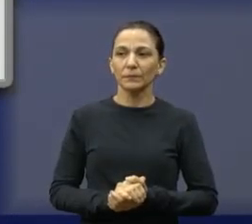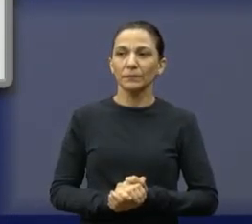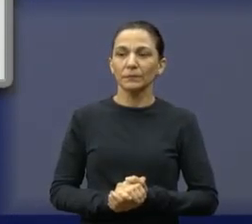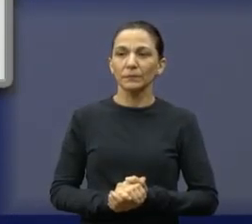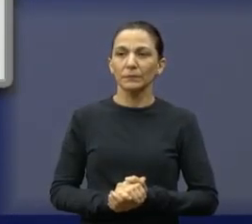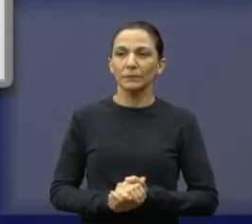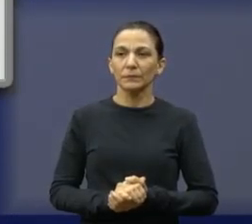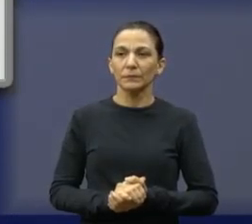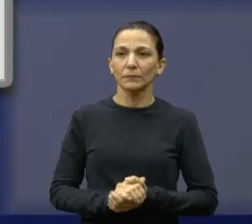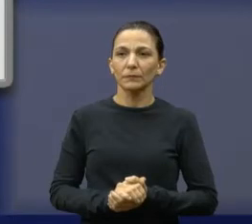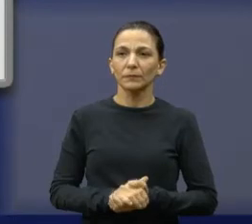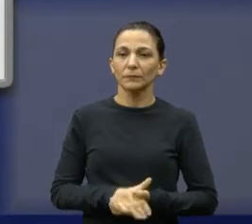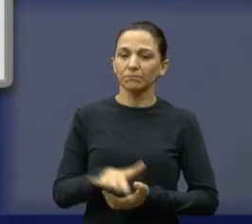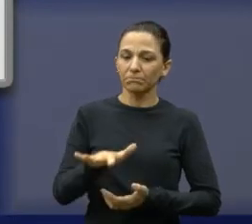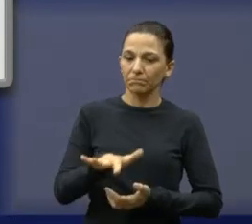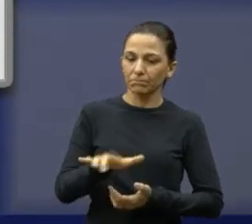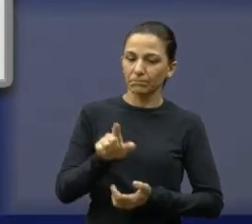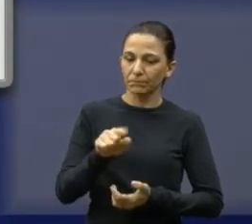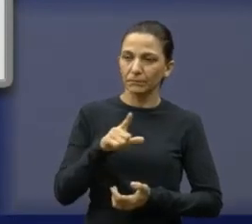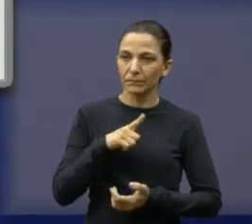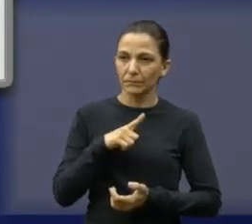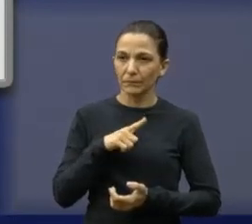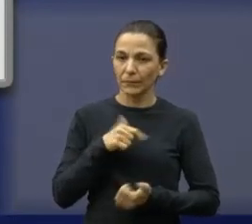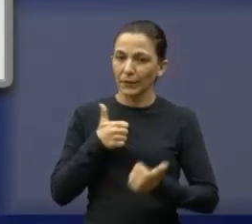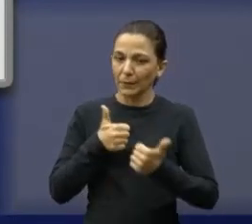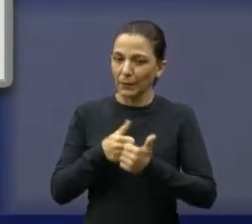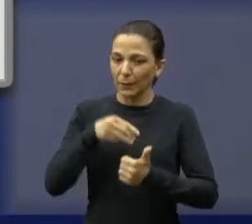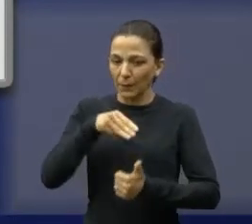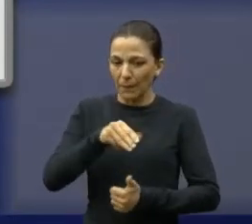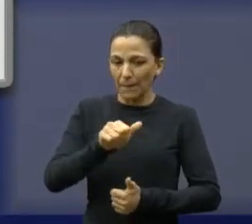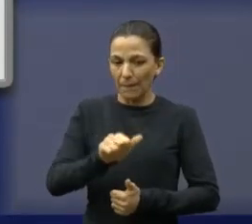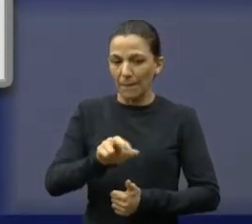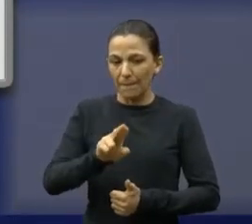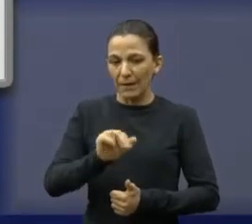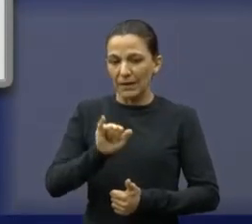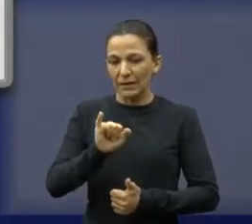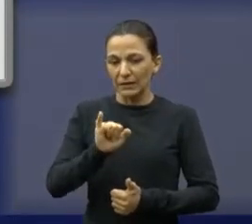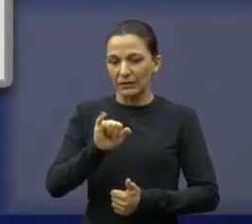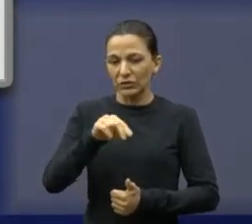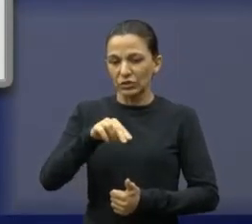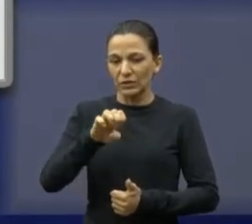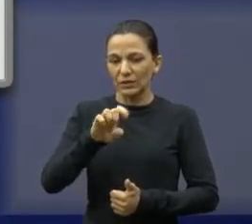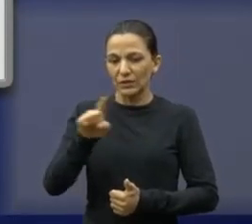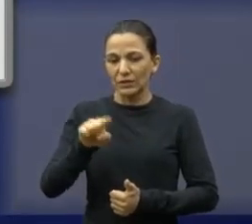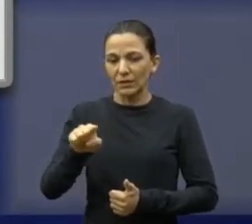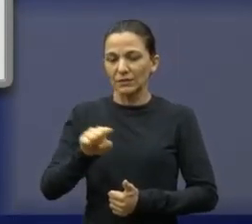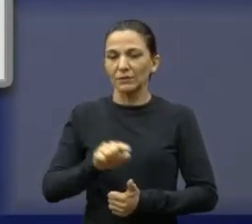Santa Rosa, por ali. Perto do Martinez, exato. Perto do Martinez, é